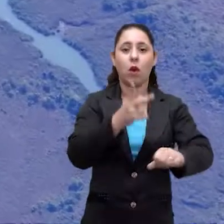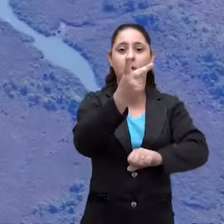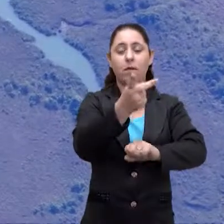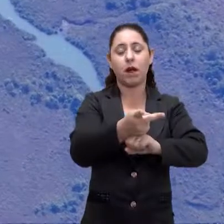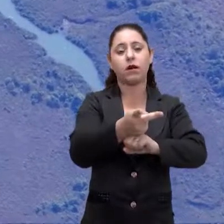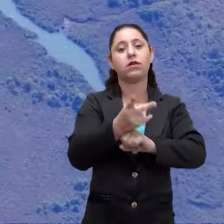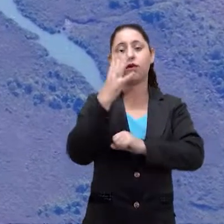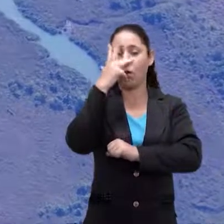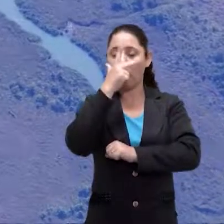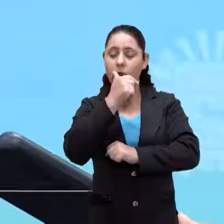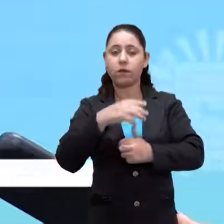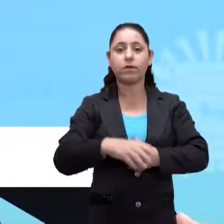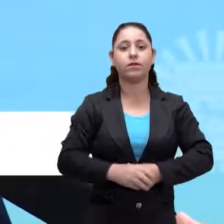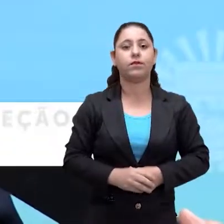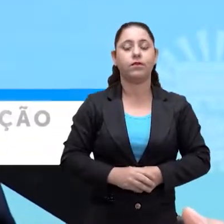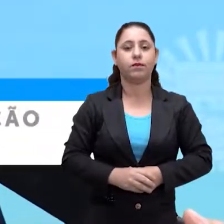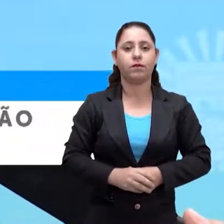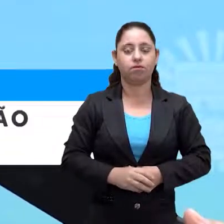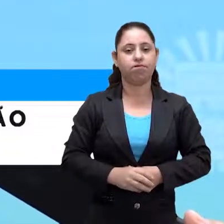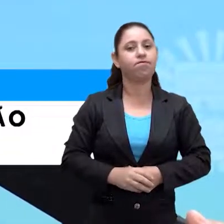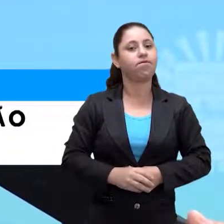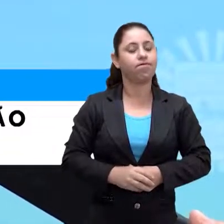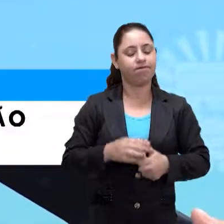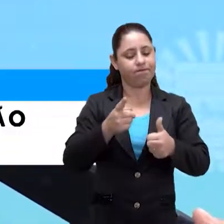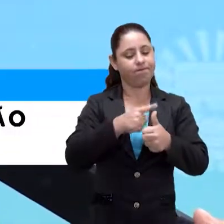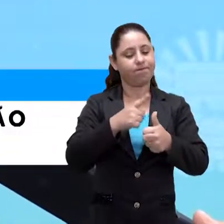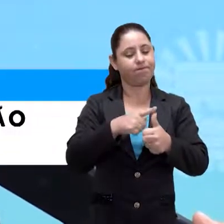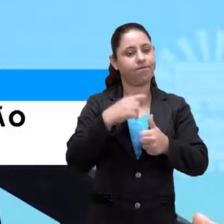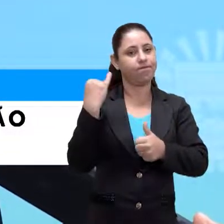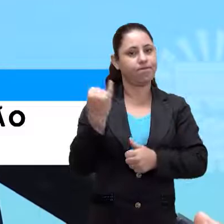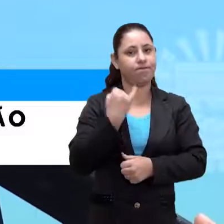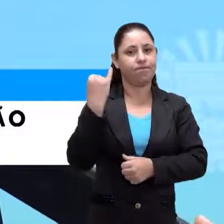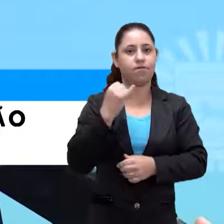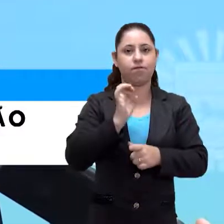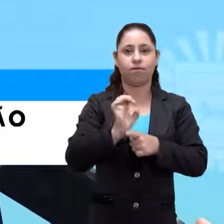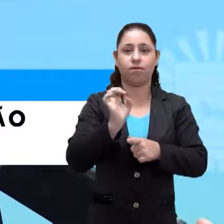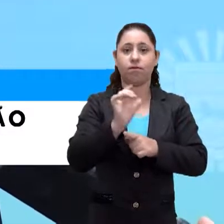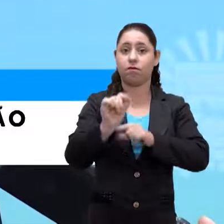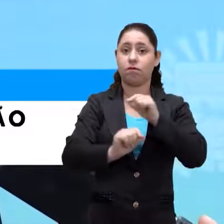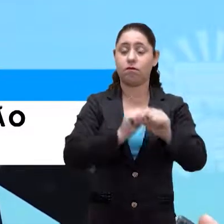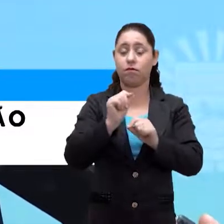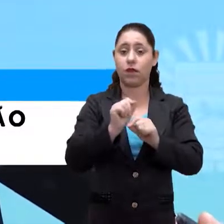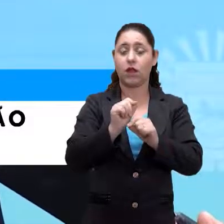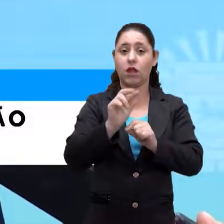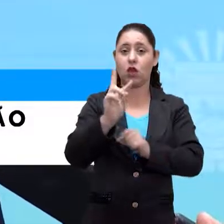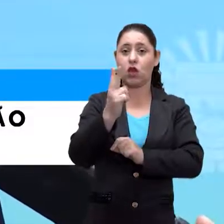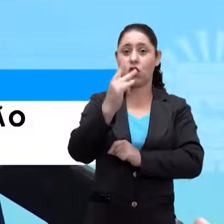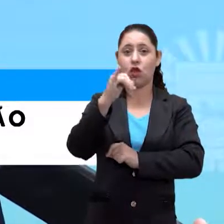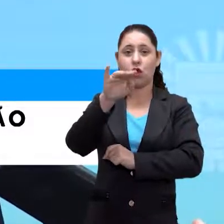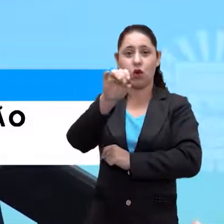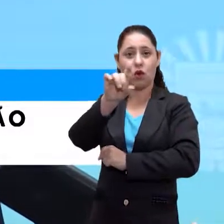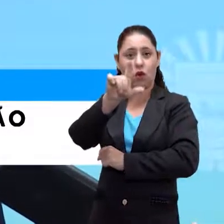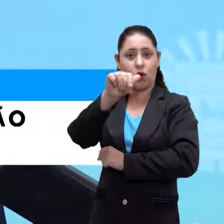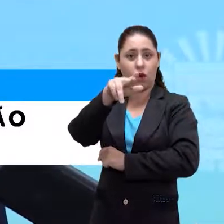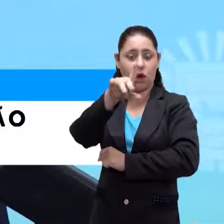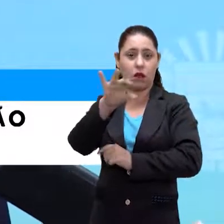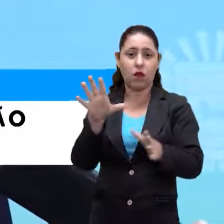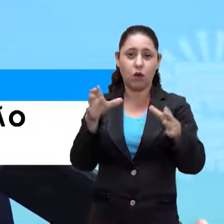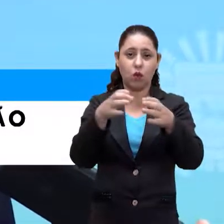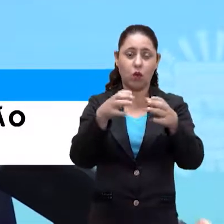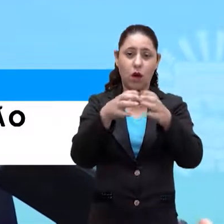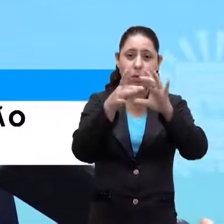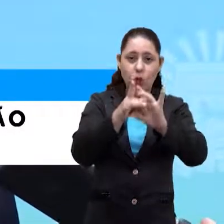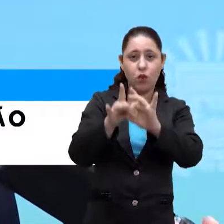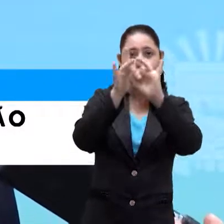Prata e Formoso. Primeiro, muito importante para o estado, a Iolanda, que é do